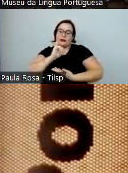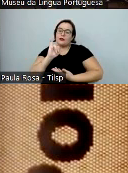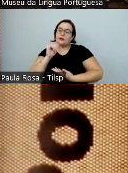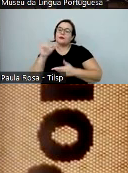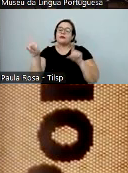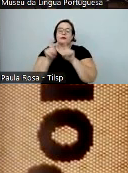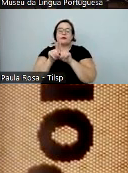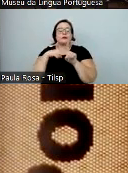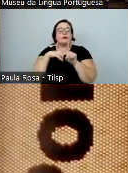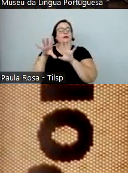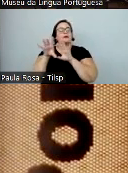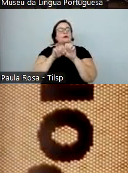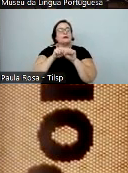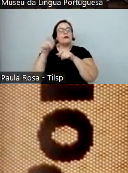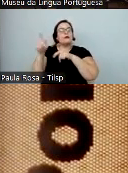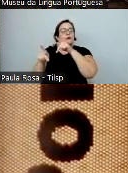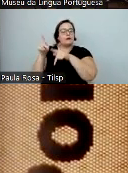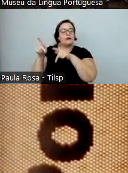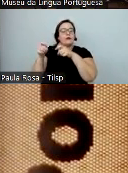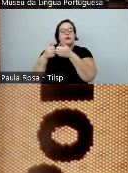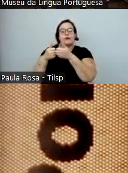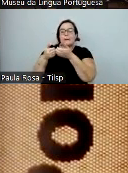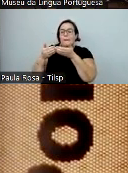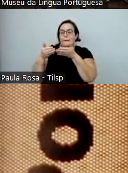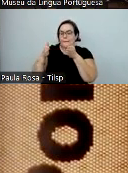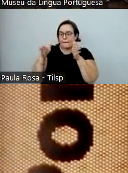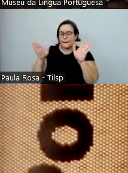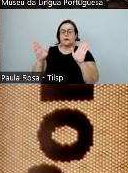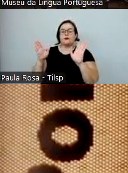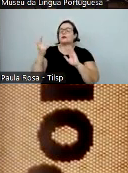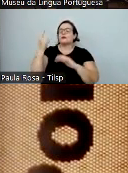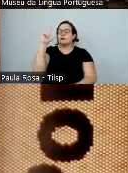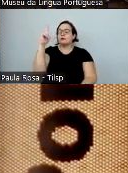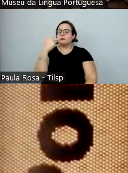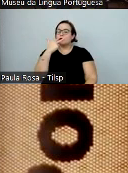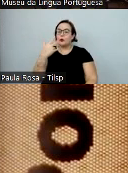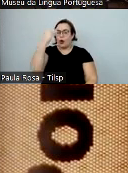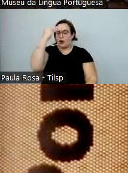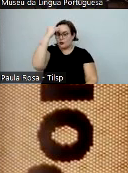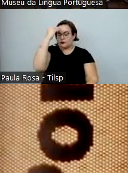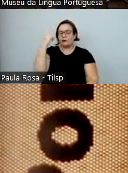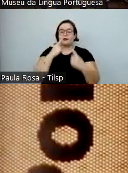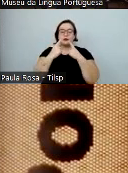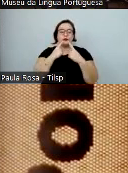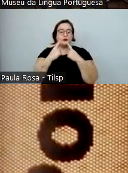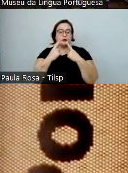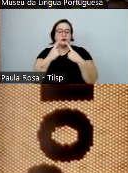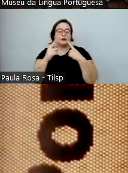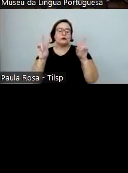público e ampliação de público a partir de outras linguagens um diálogo com os